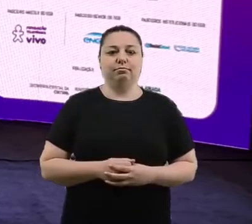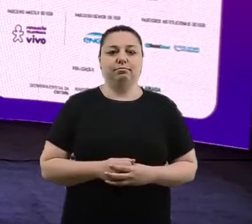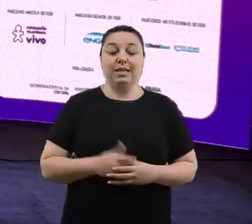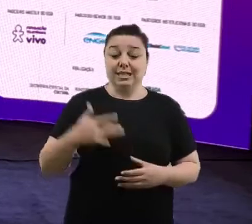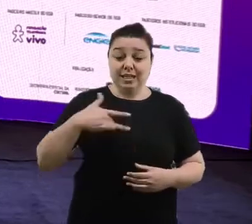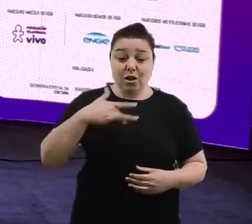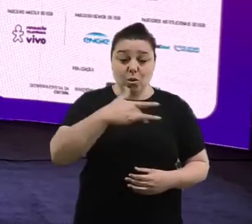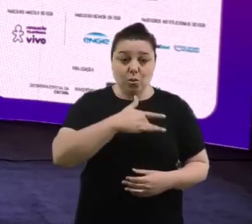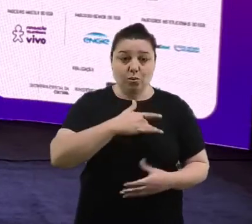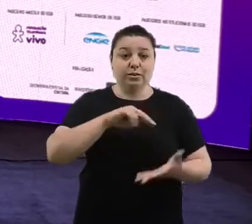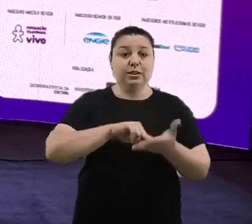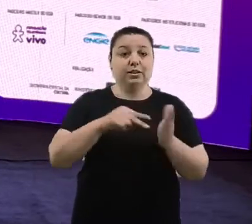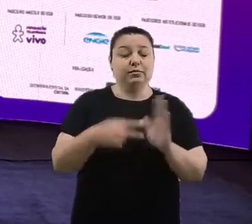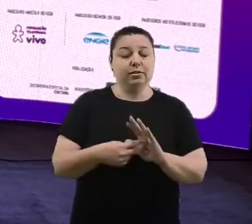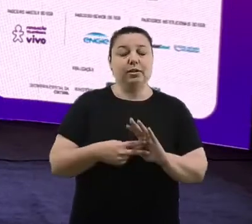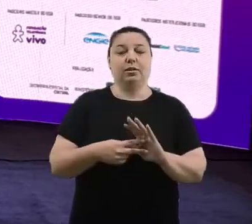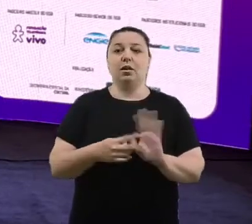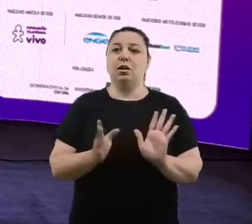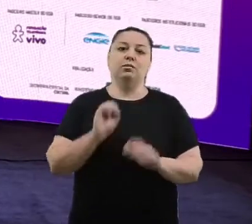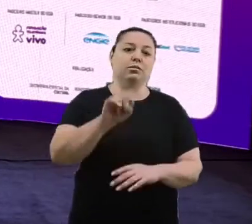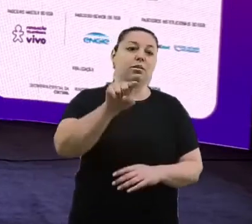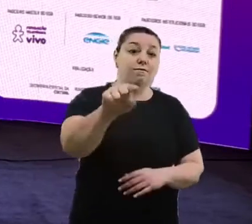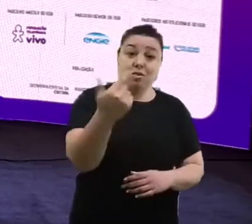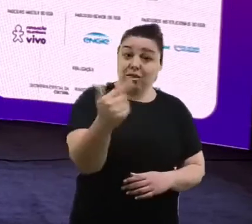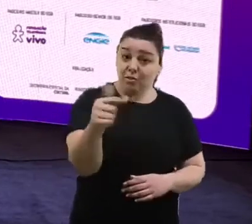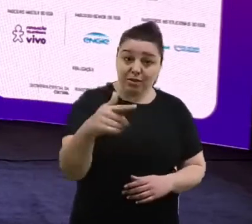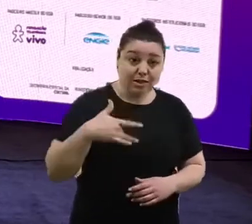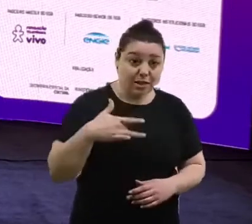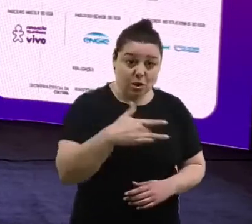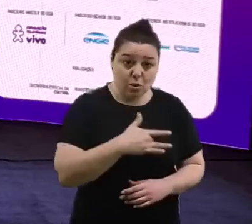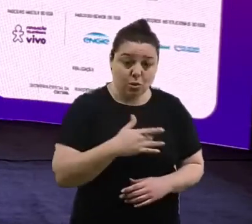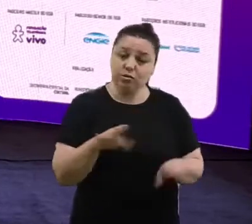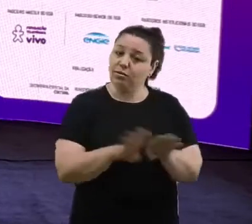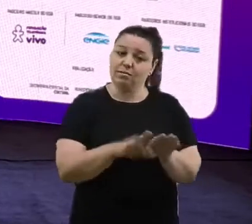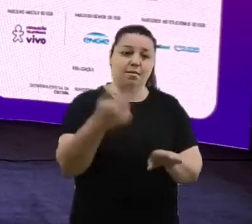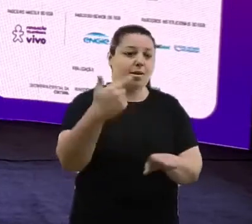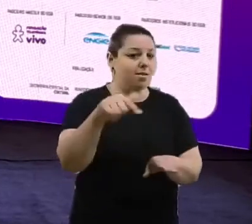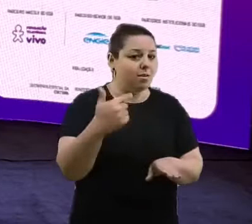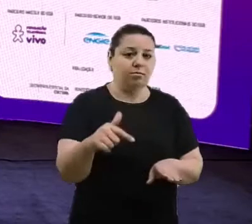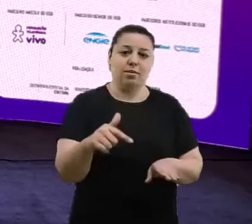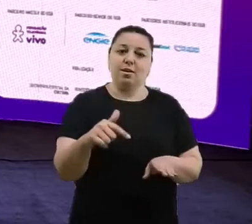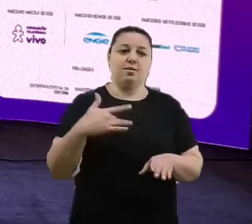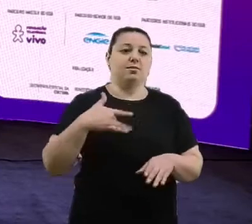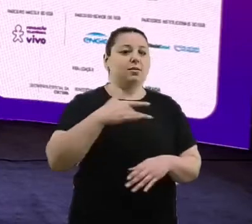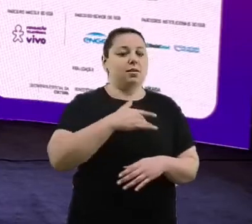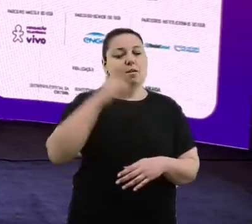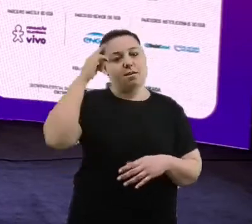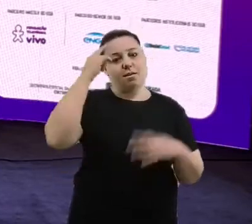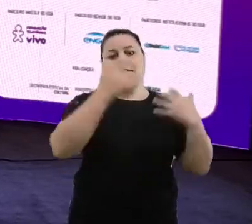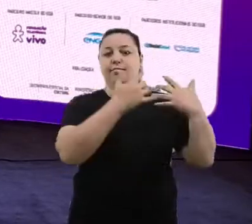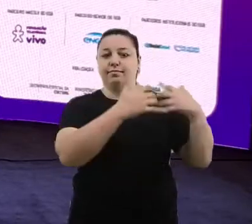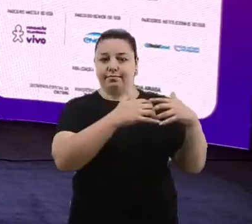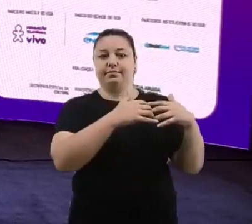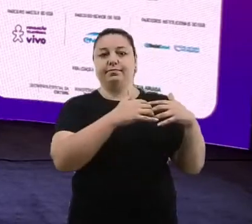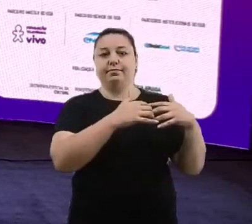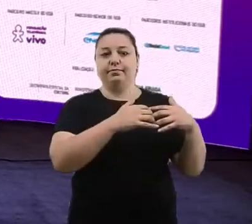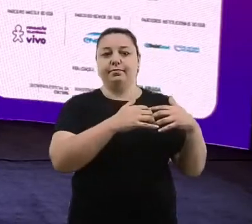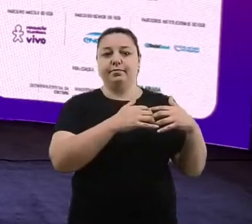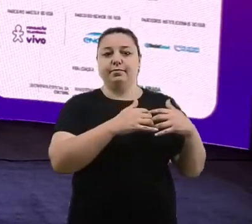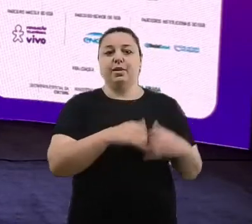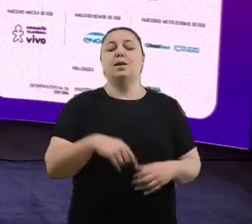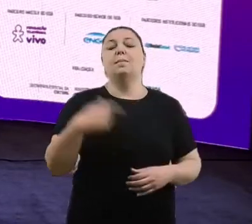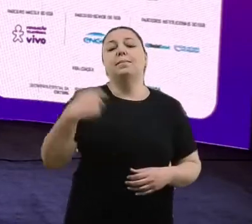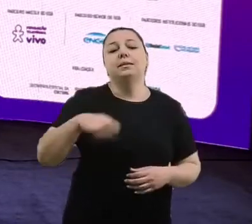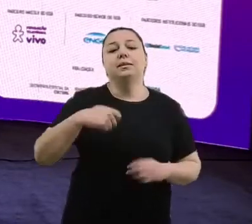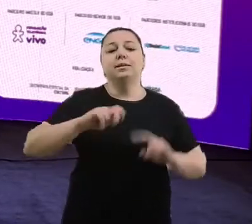saúde se você não tem saúde mental. Para ter saúde mental, você tem que perceber suas próprias habilidades, lidar com as